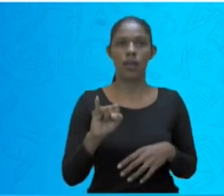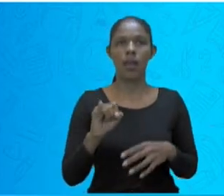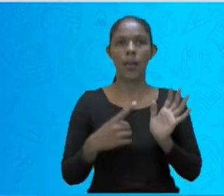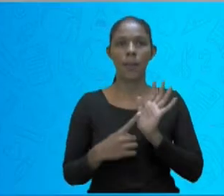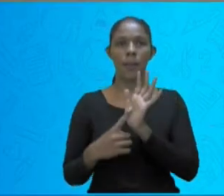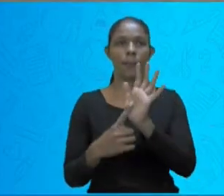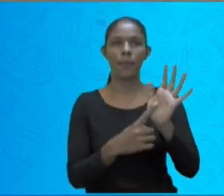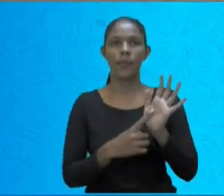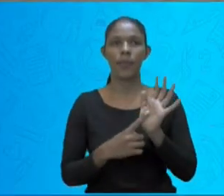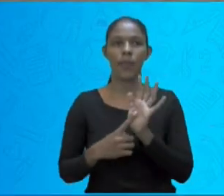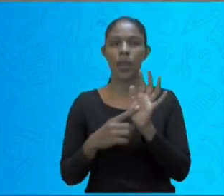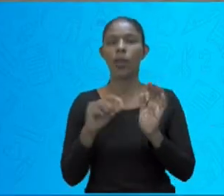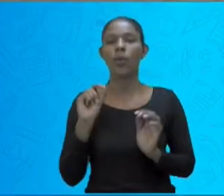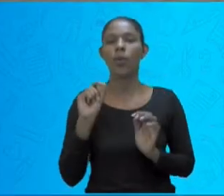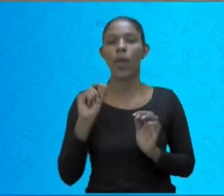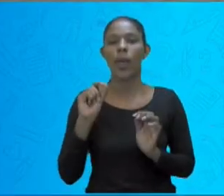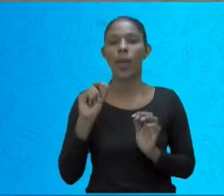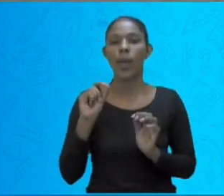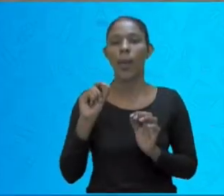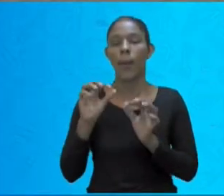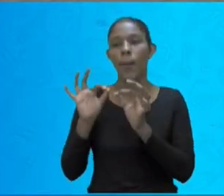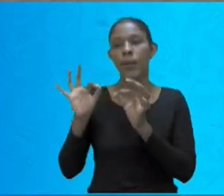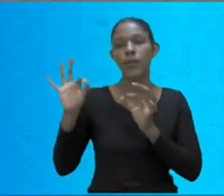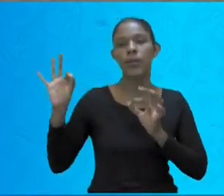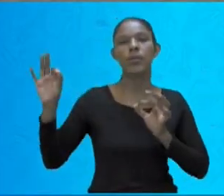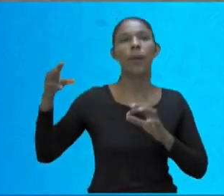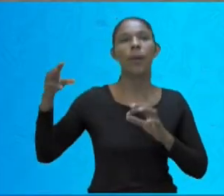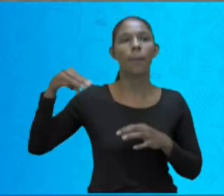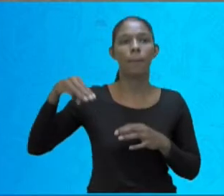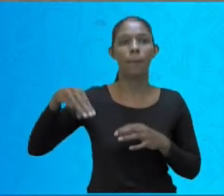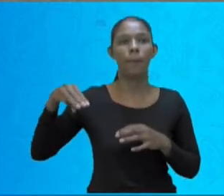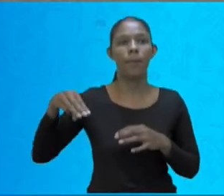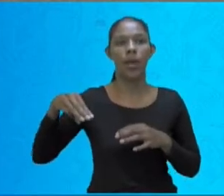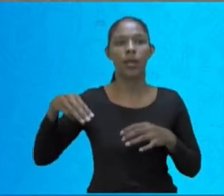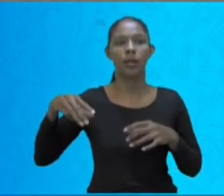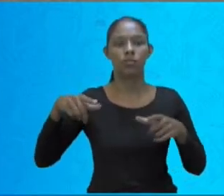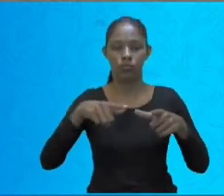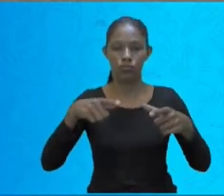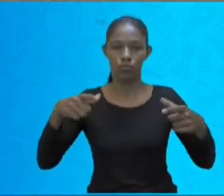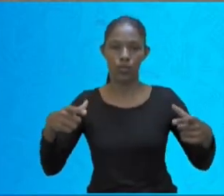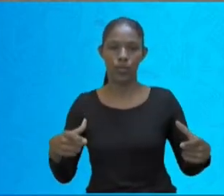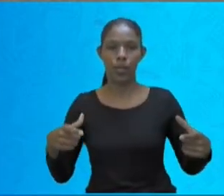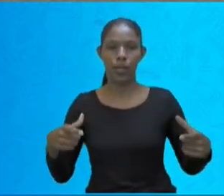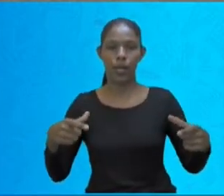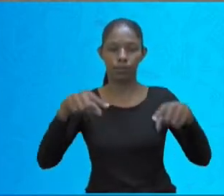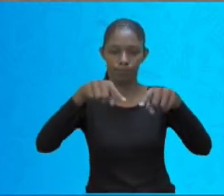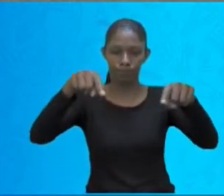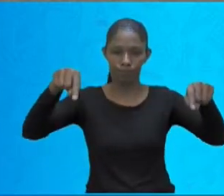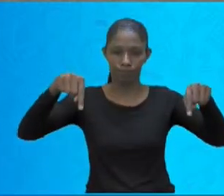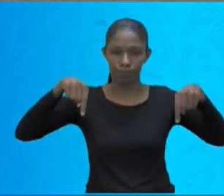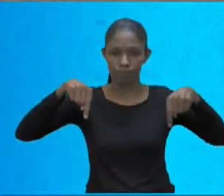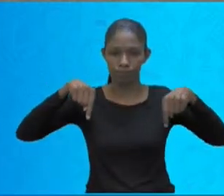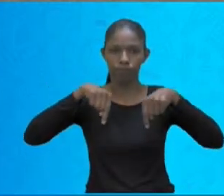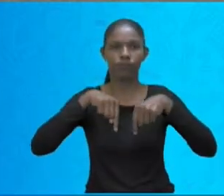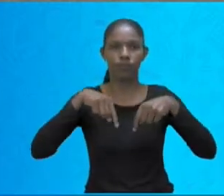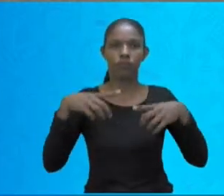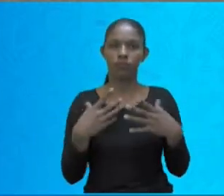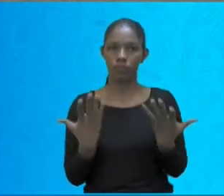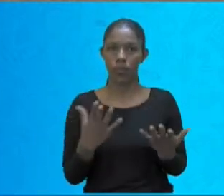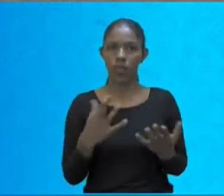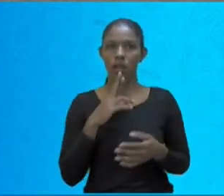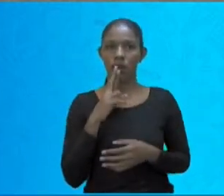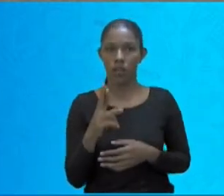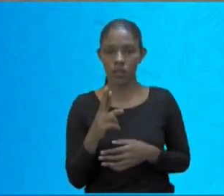Resposta, se o terreno é 400 metros quadrados, resposta igual a 20, porque 20 vezes